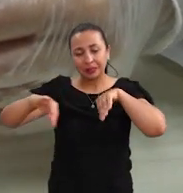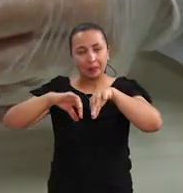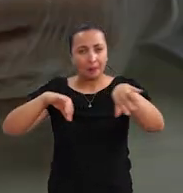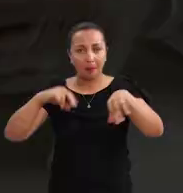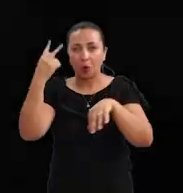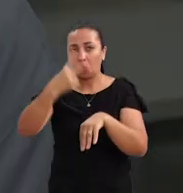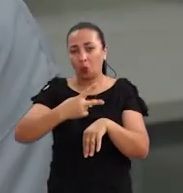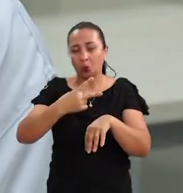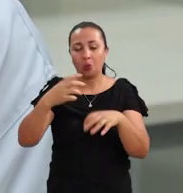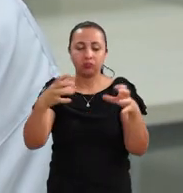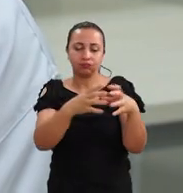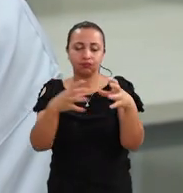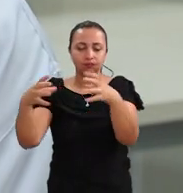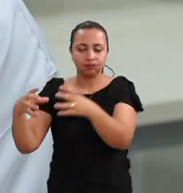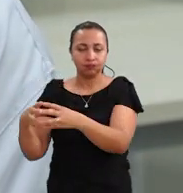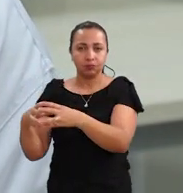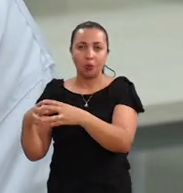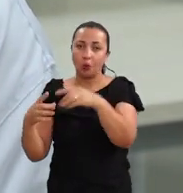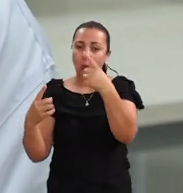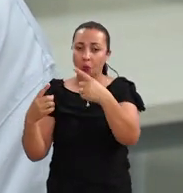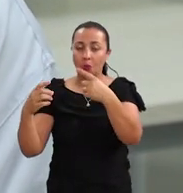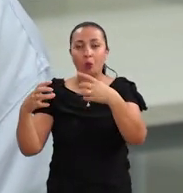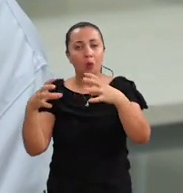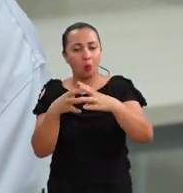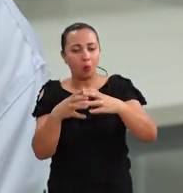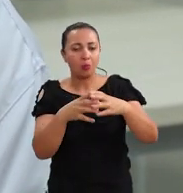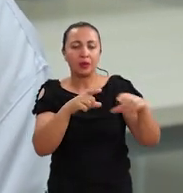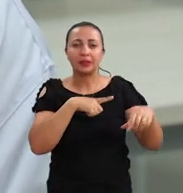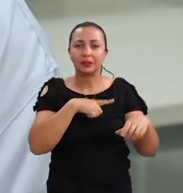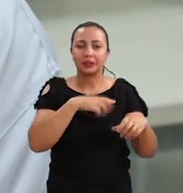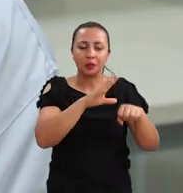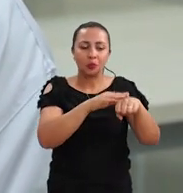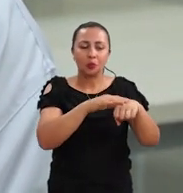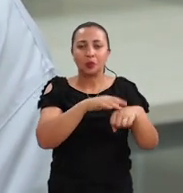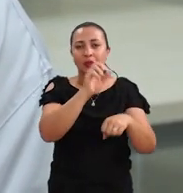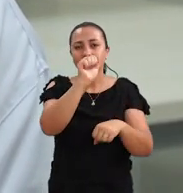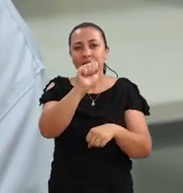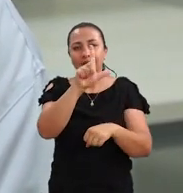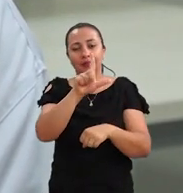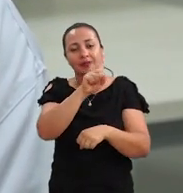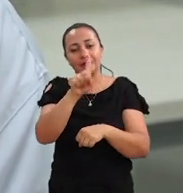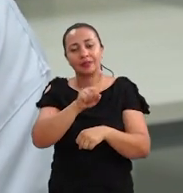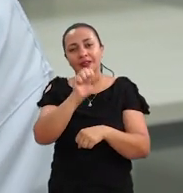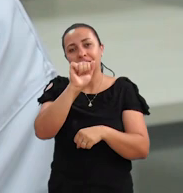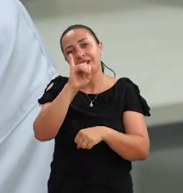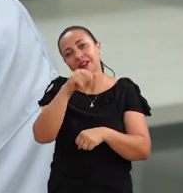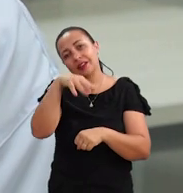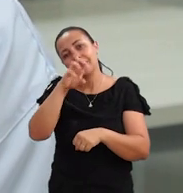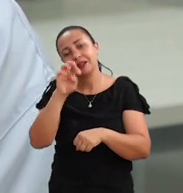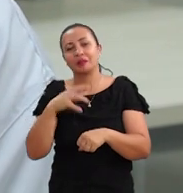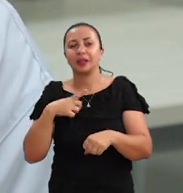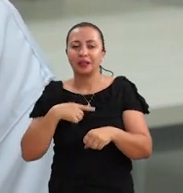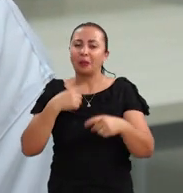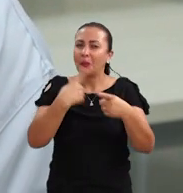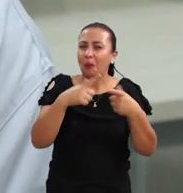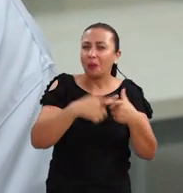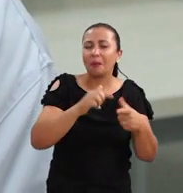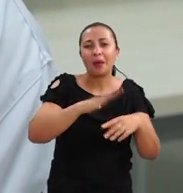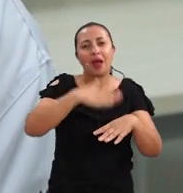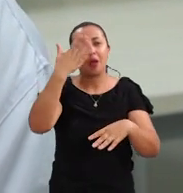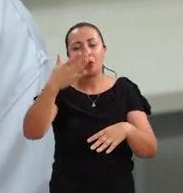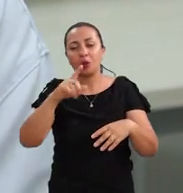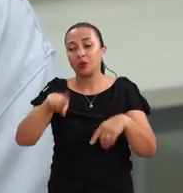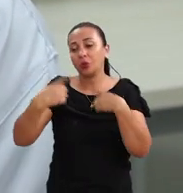dois grupos, né? Um grupo, por exemplo, com Alzheimer, que tenha um acometimento maior, né? E